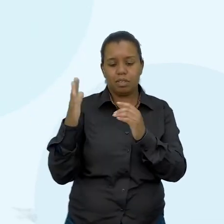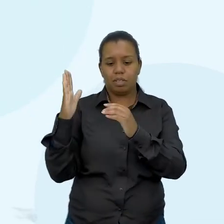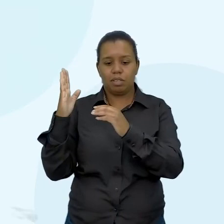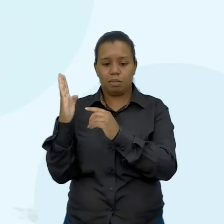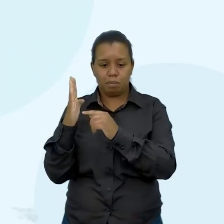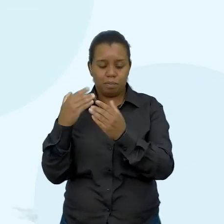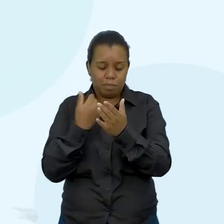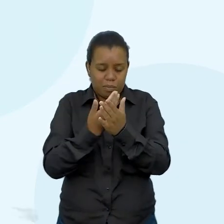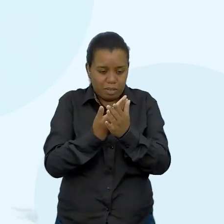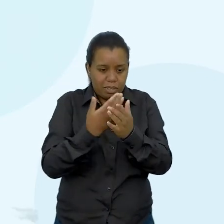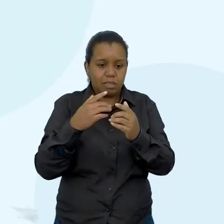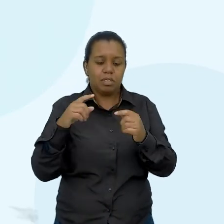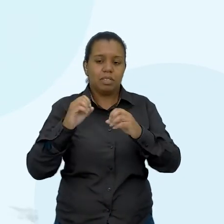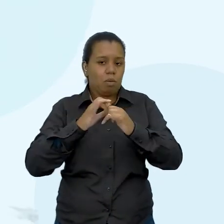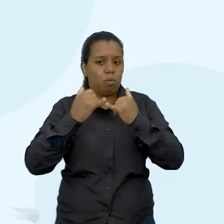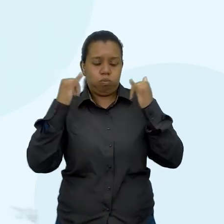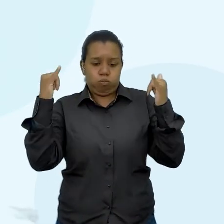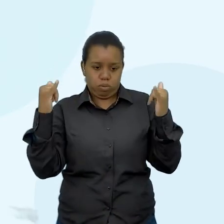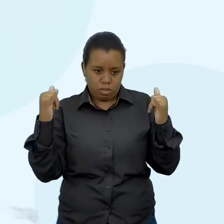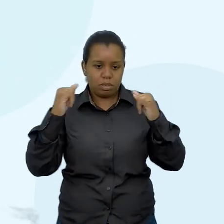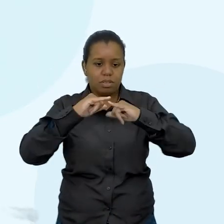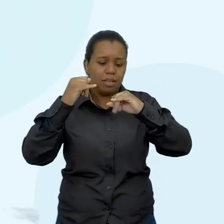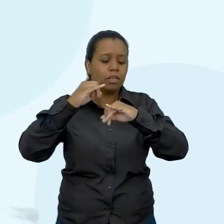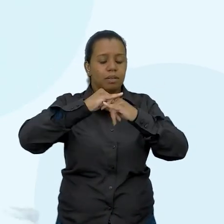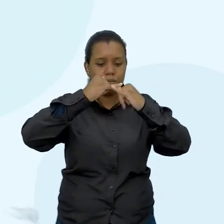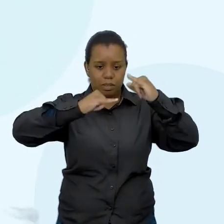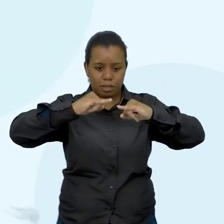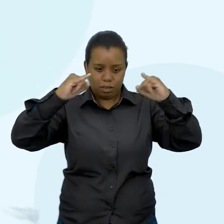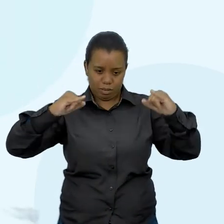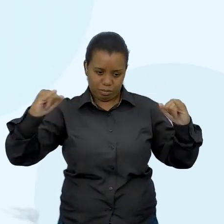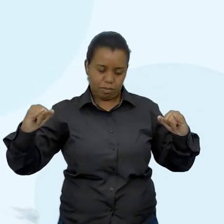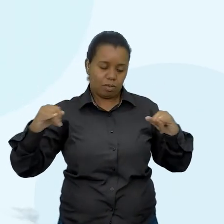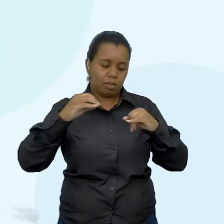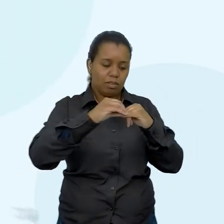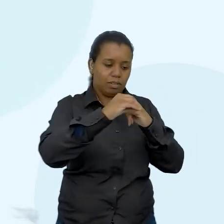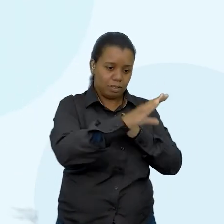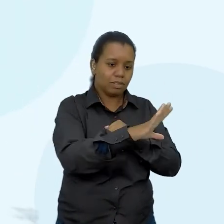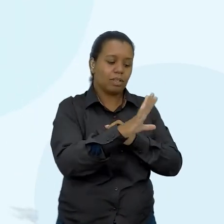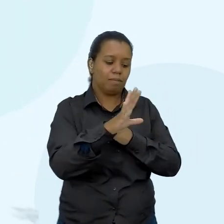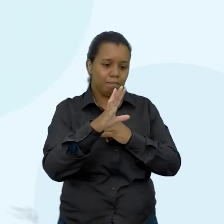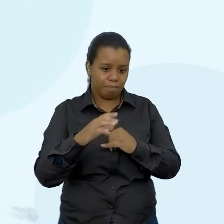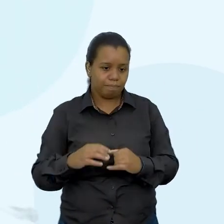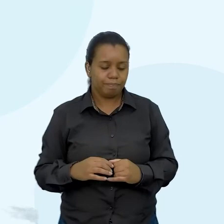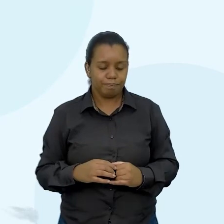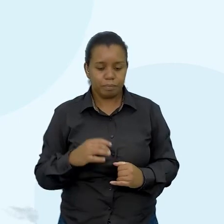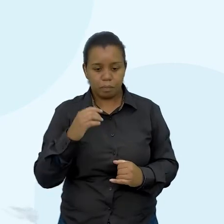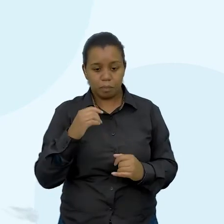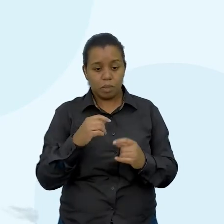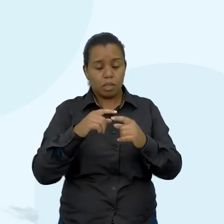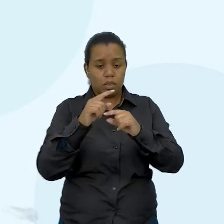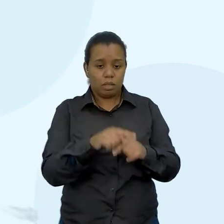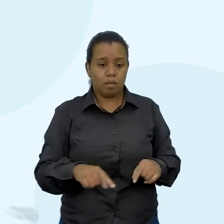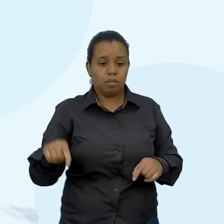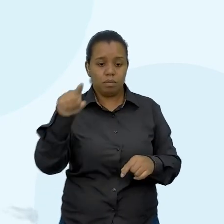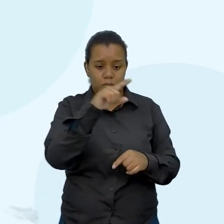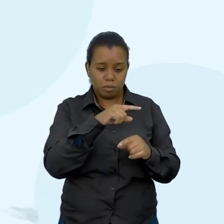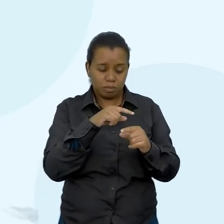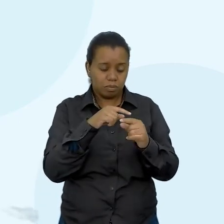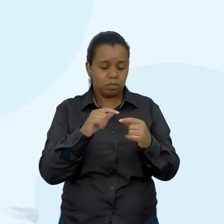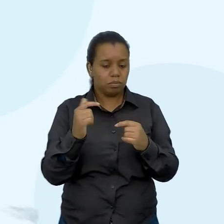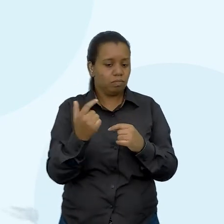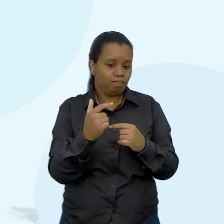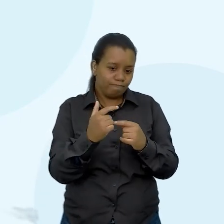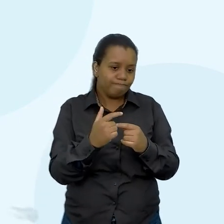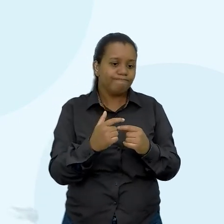parafusos e ter esses contatos onde a corrente sai, né? Sai do circuito e passa a passear pela parede ou qualquer